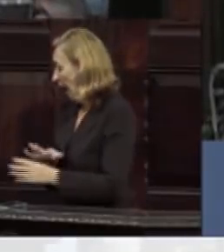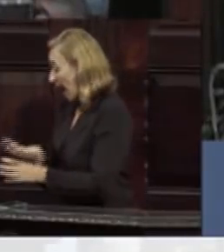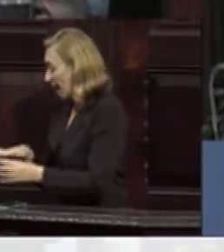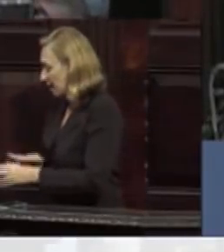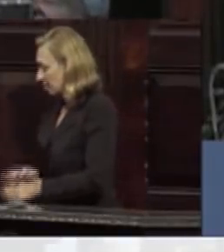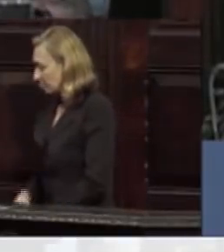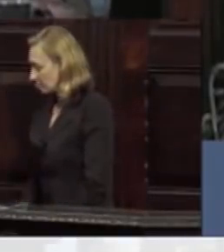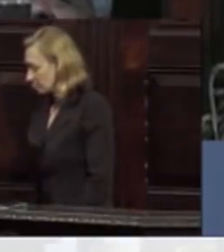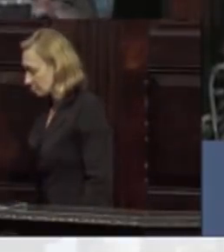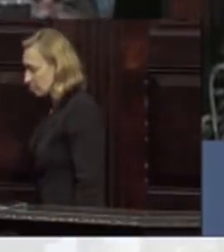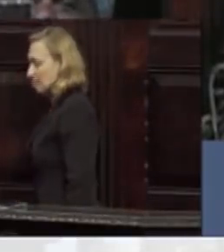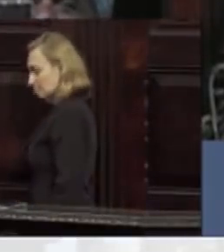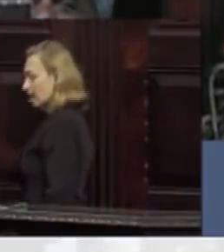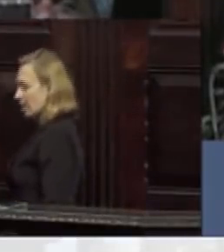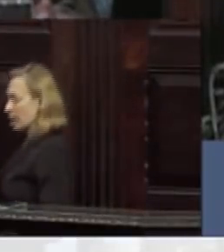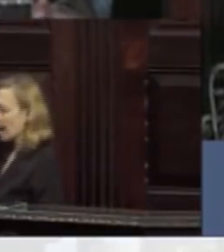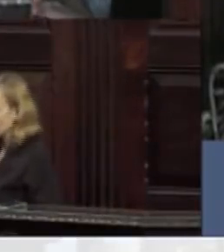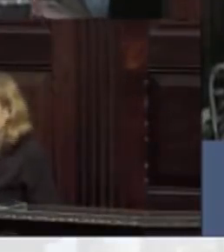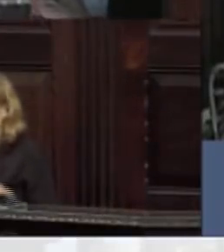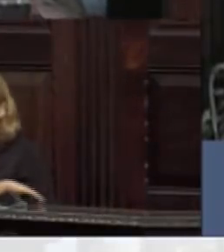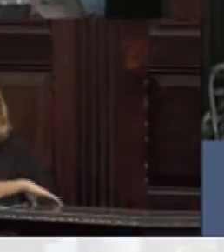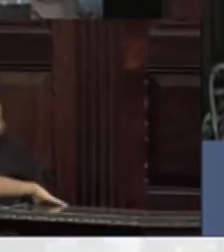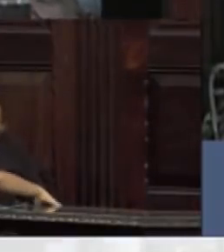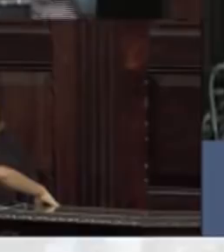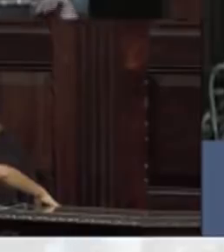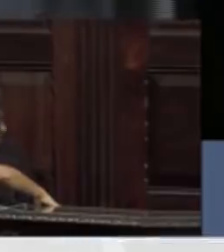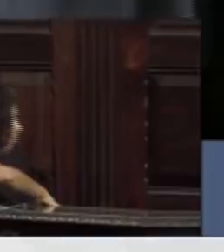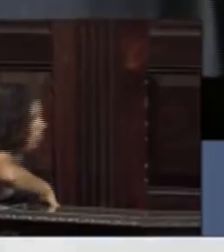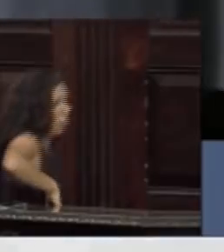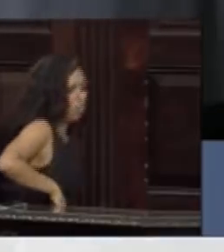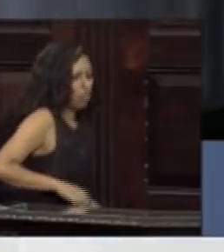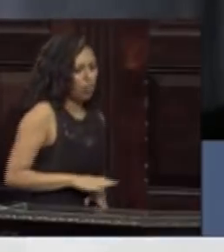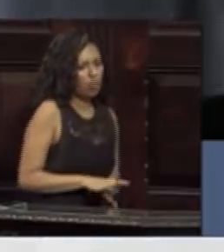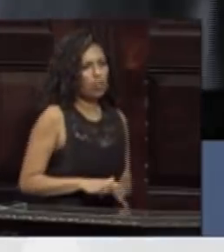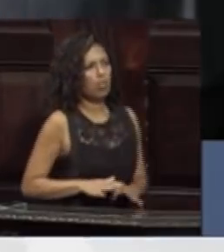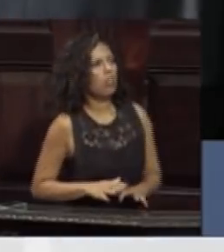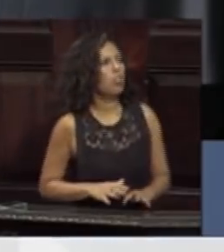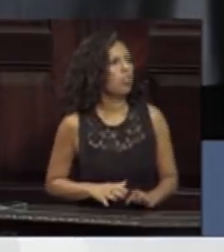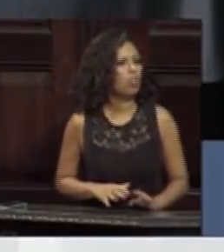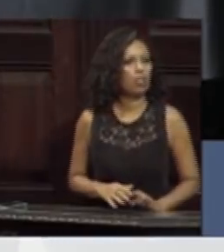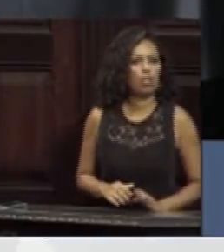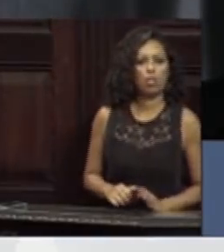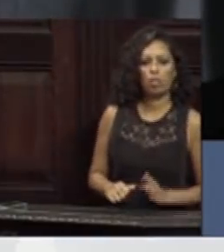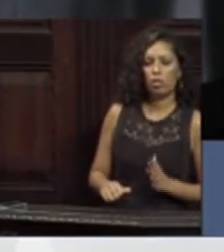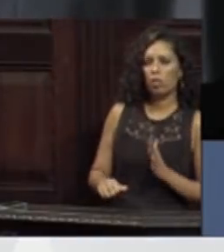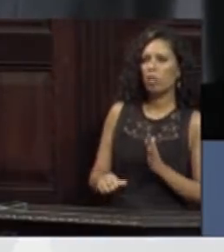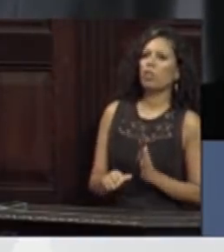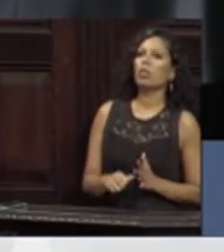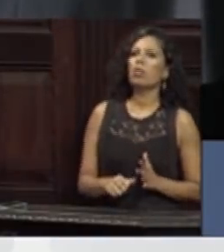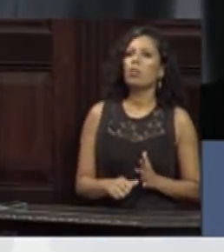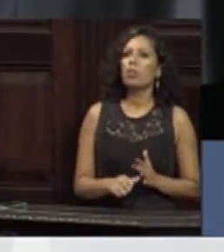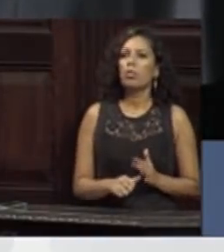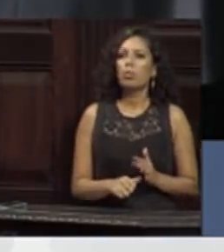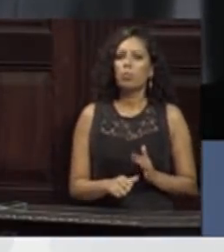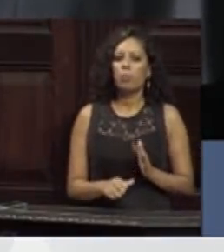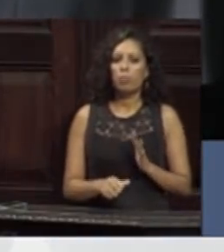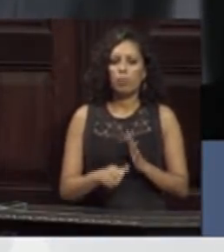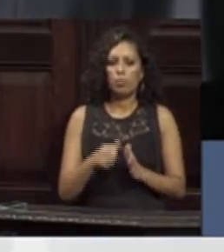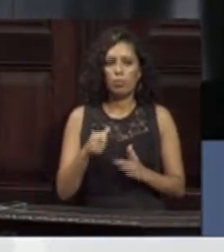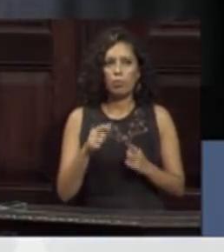Deputado Flávio Serafini, em seguida vamos à pauta. Senhor presidente, em primeiro lugar, gostaria de saudar